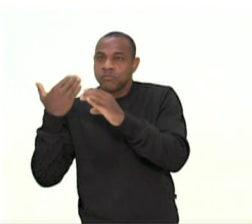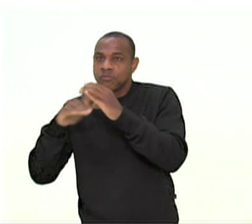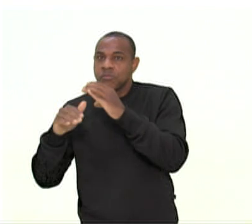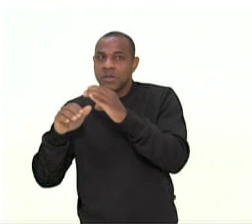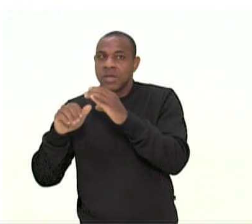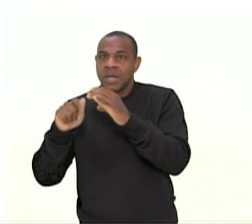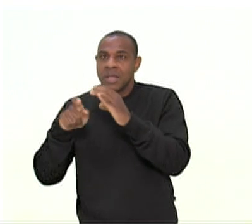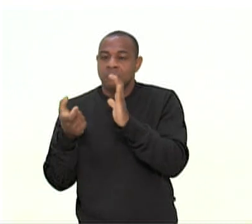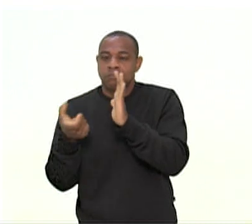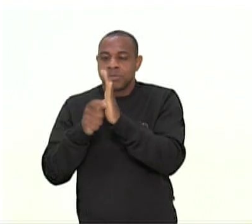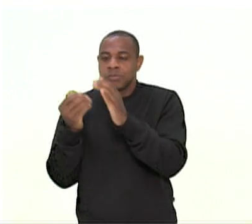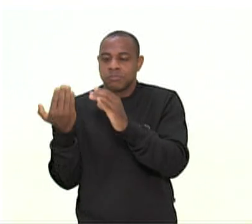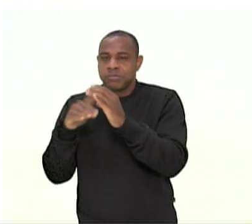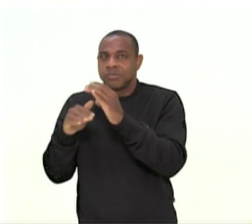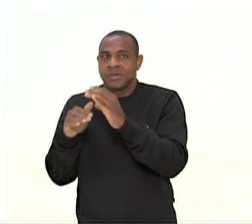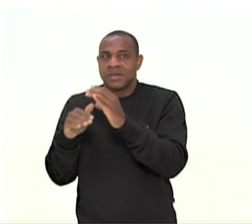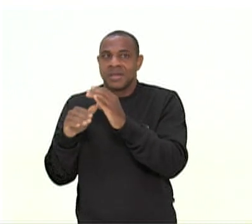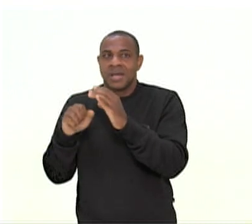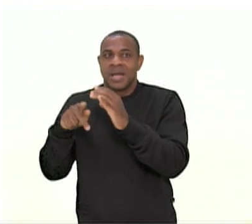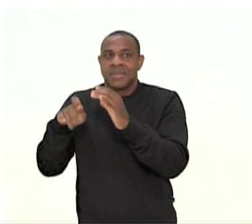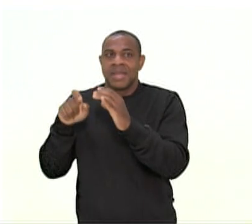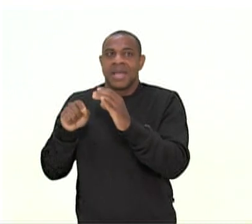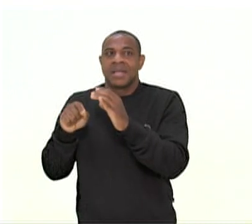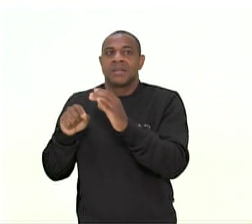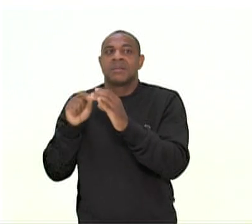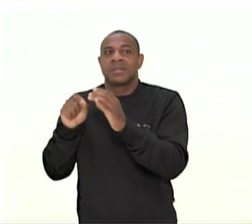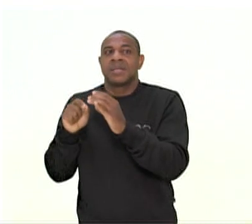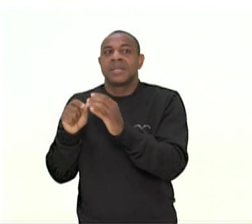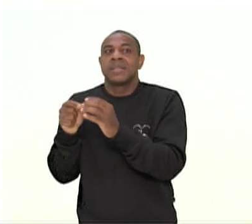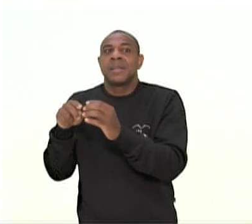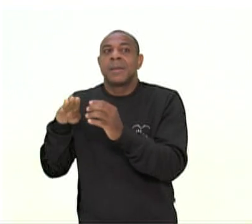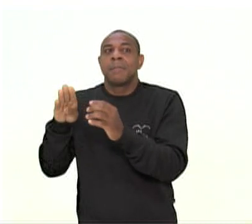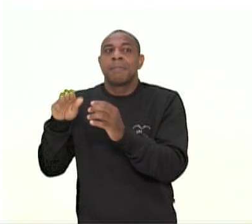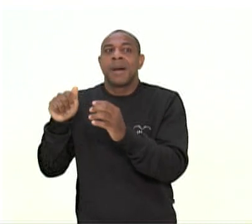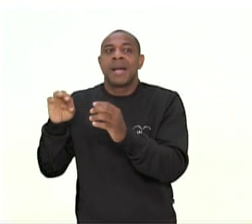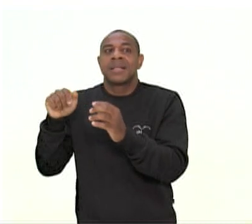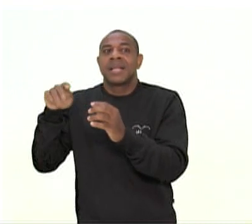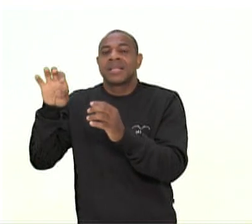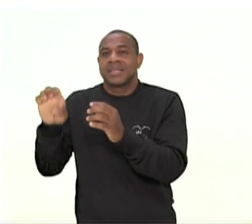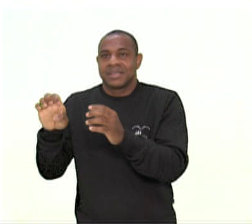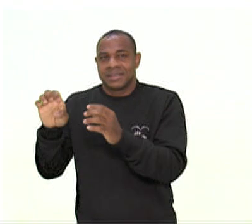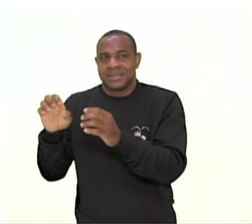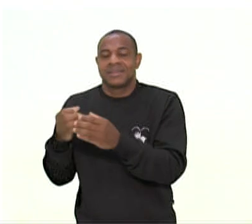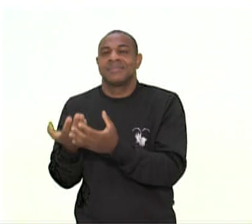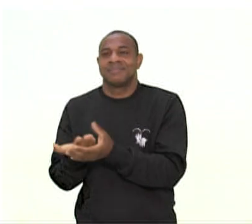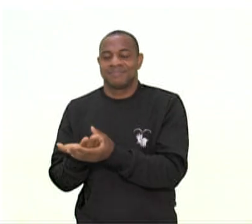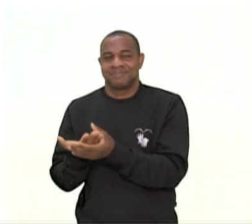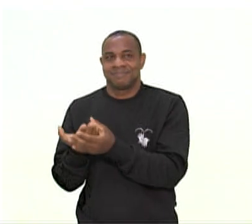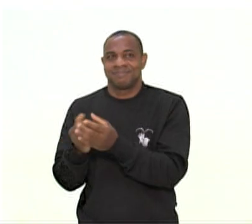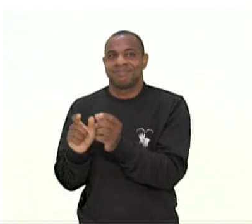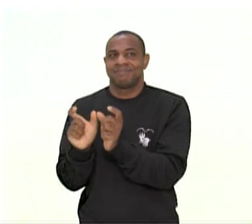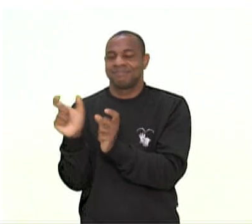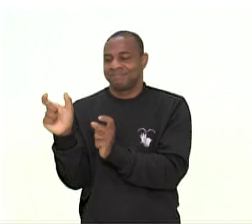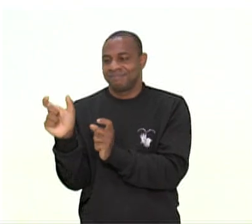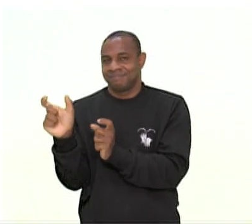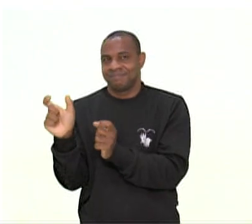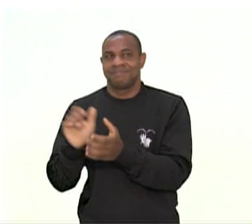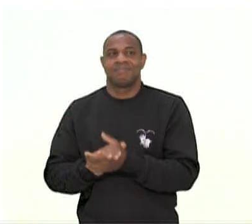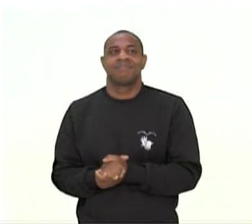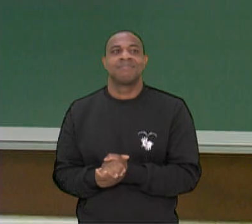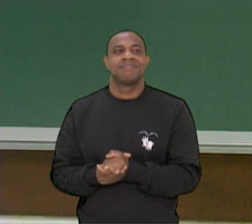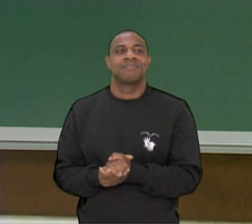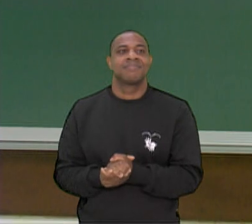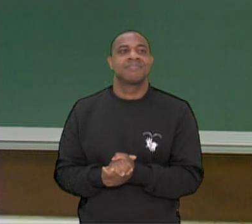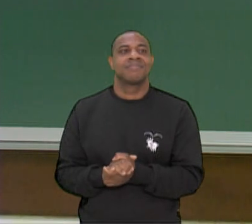estão anexos, né? Quem? Os atestados, por isso masculino e plural, porque ele também está no plural ali, os